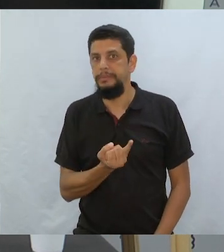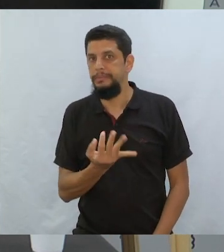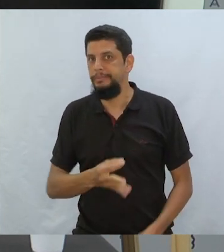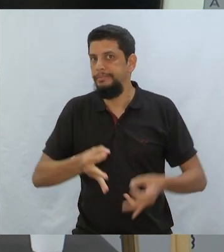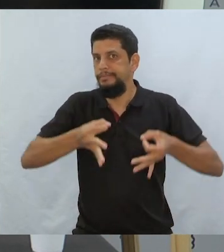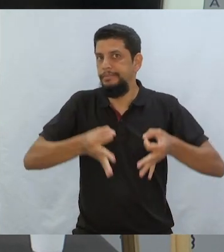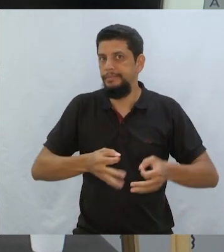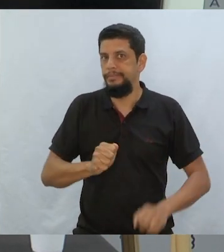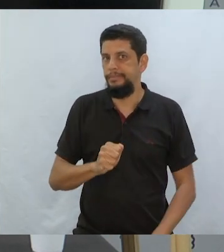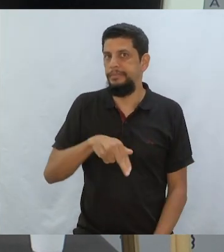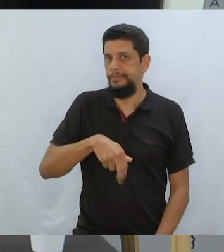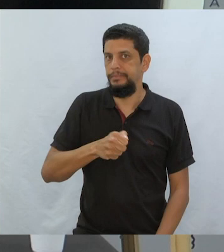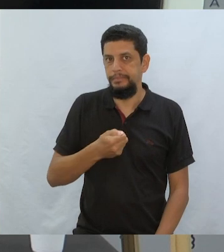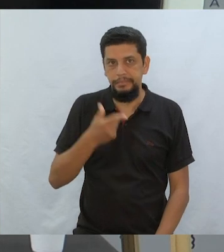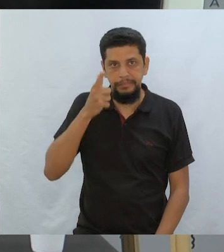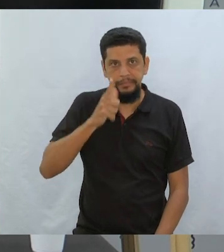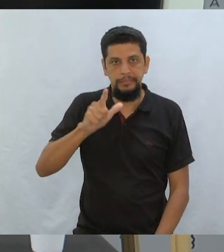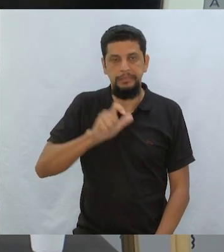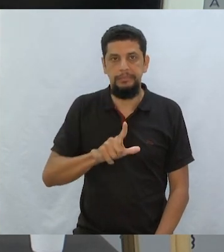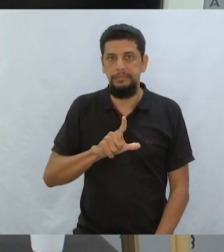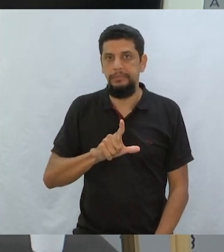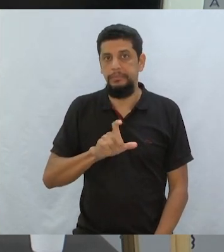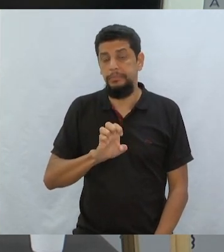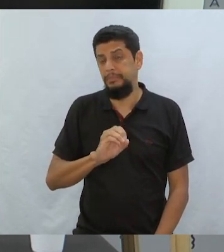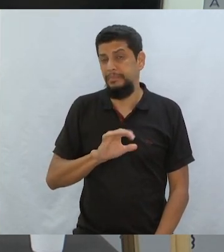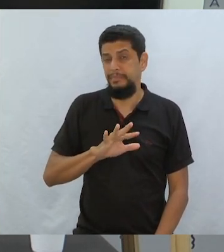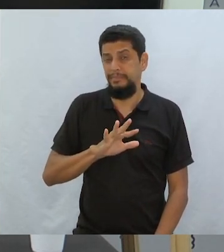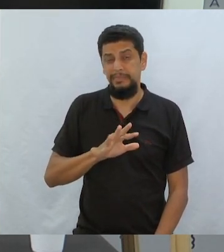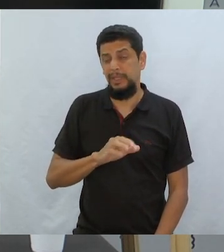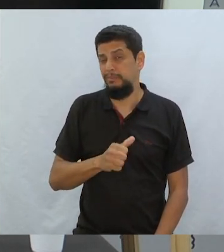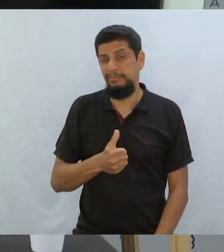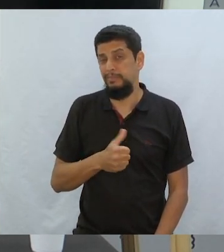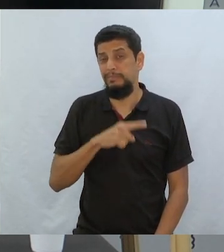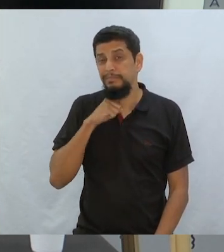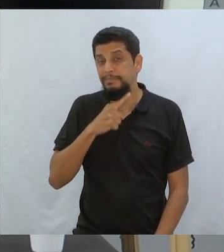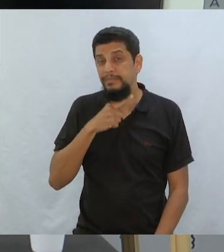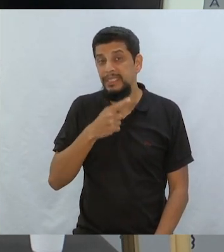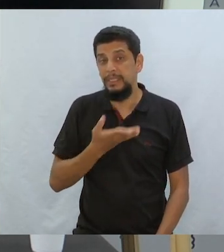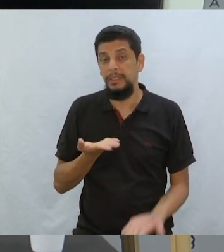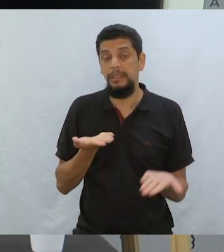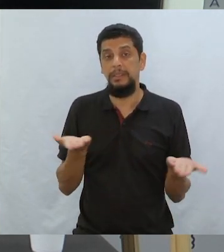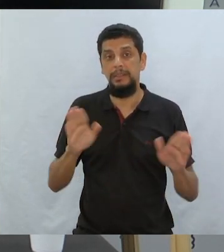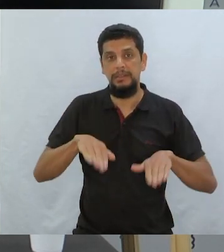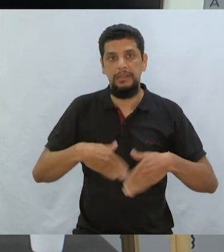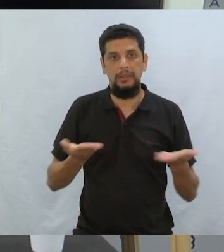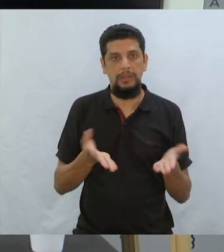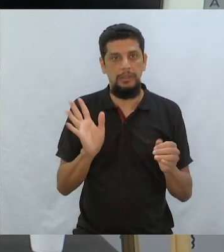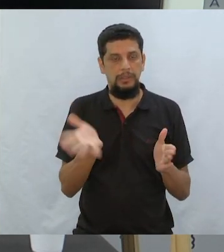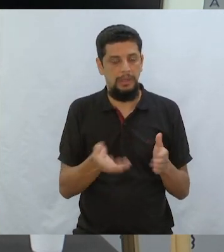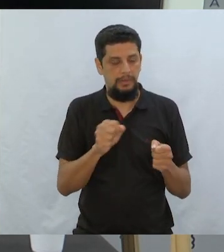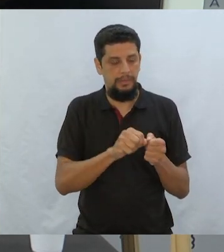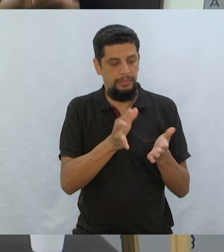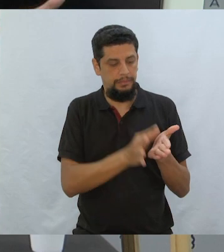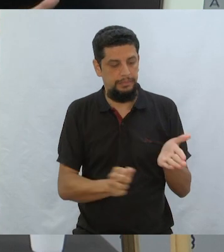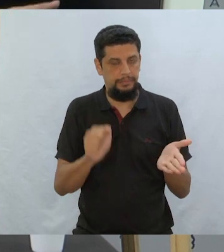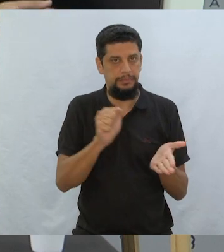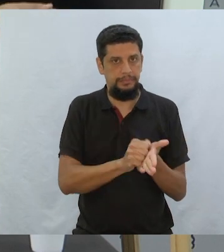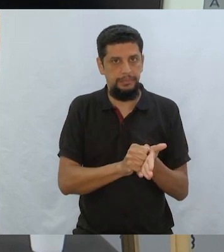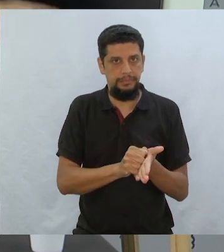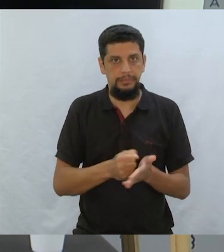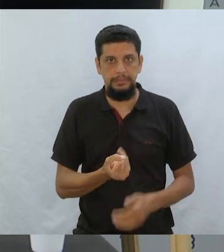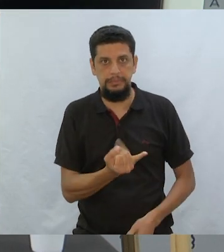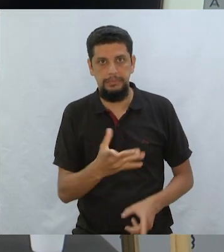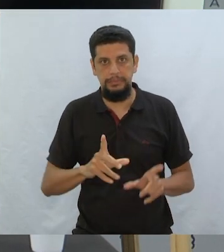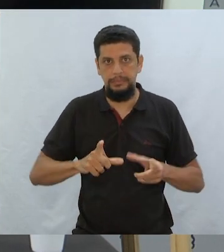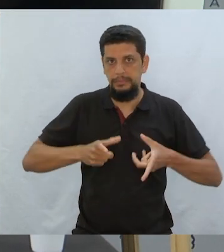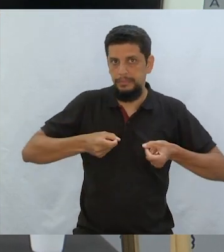da quantidade, né? A Ana se aproximou, o Léo nem tanto. Então, agora que a gente já fez esse registro da quantidade de